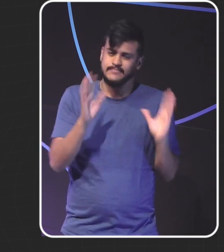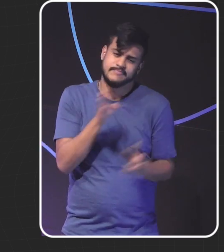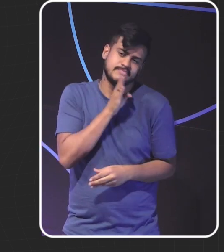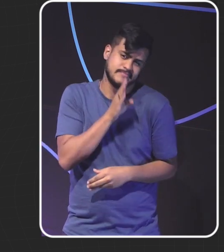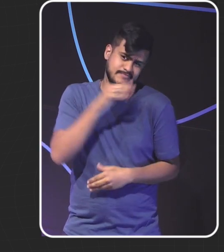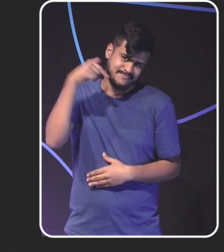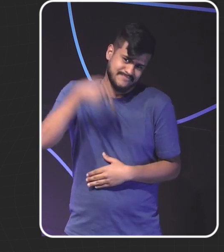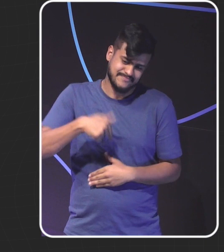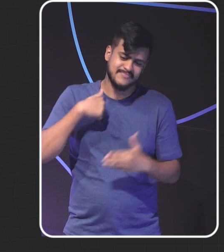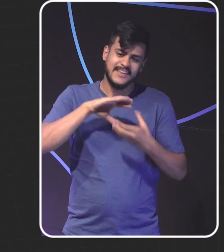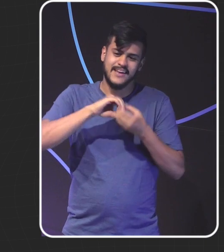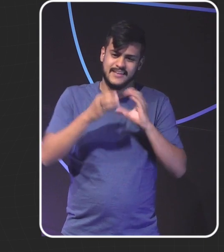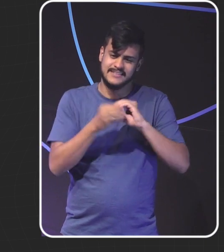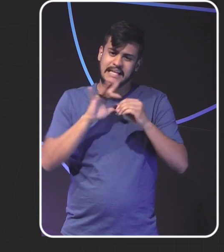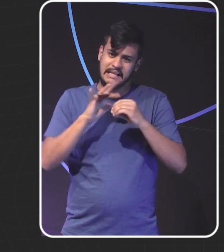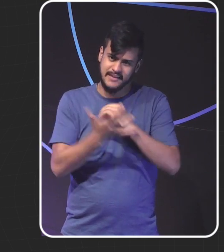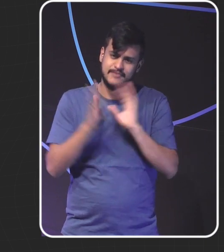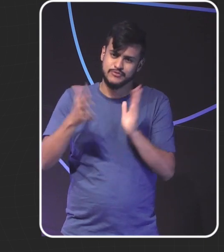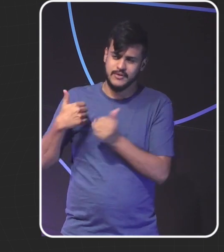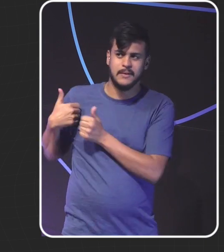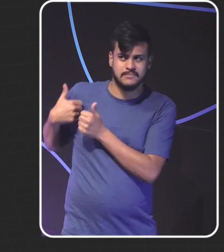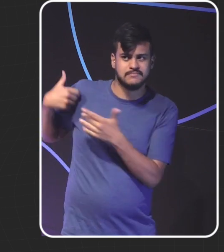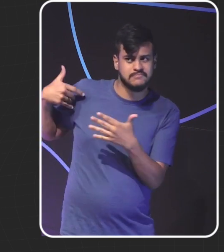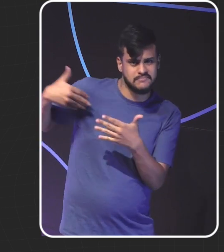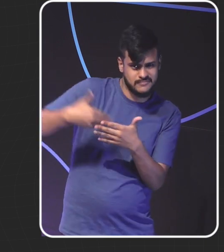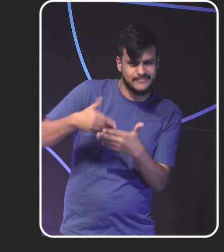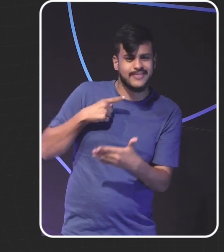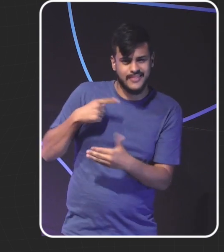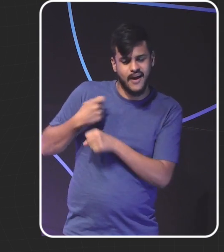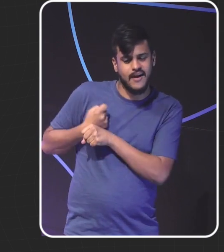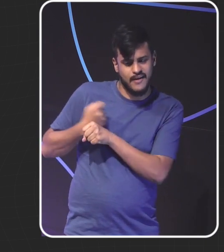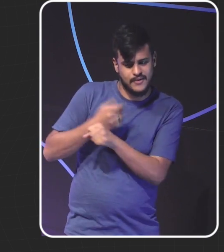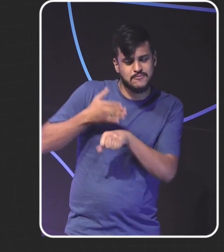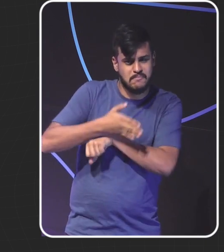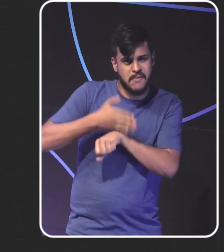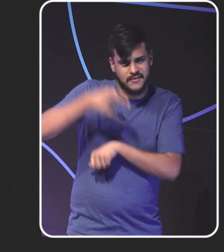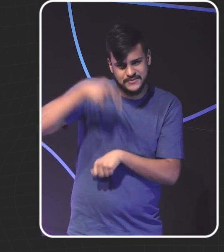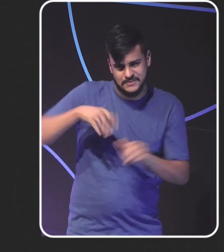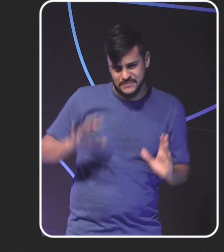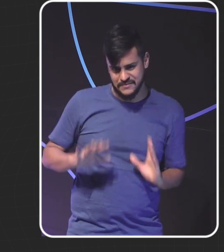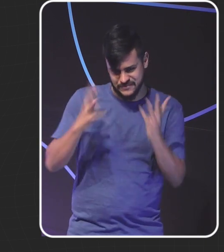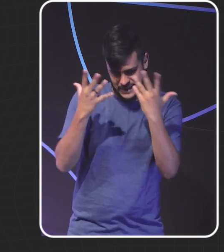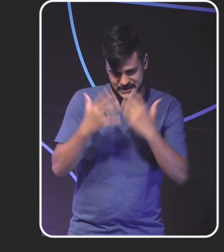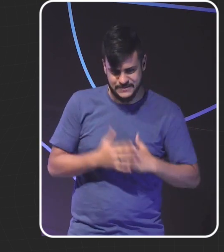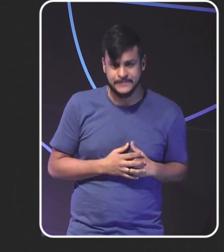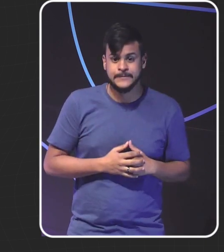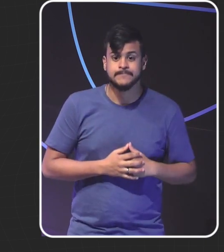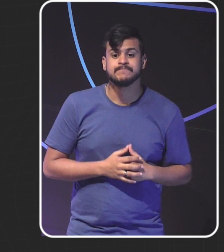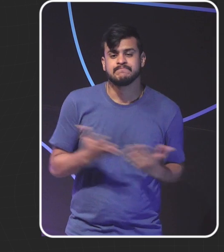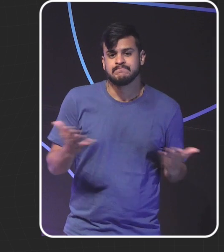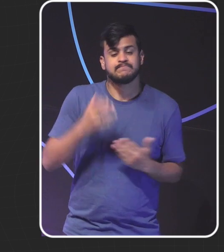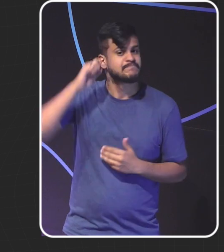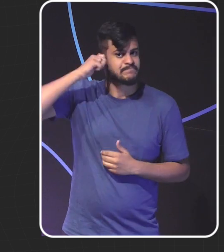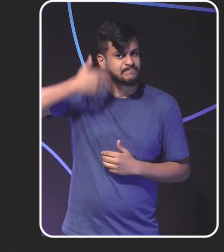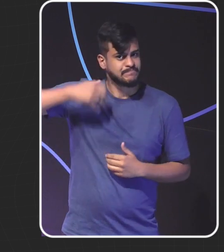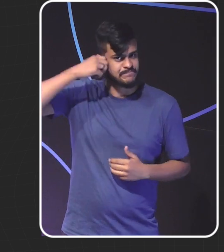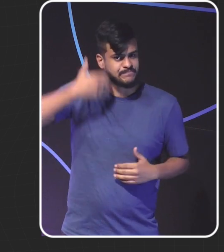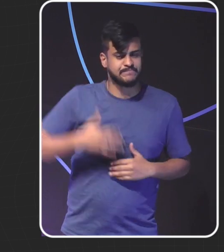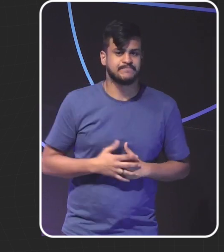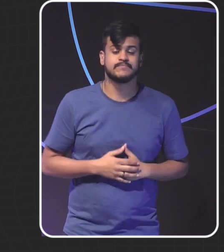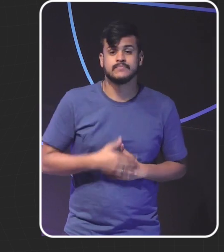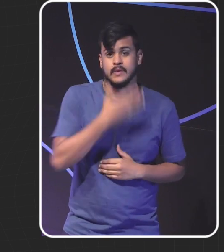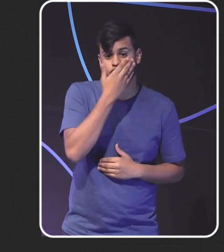Link, já participei algumas vezes dele por aqui. Bom, e fazendo minha autodescrição, eu sou um homem